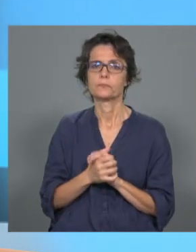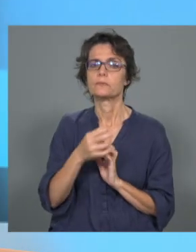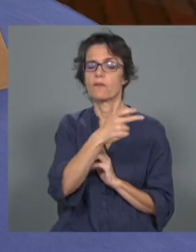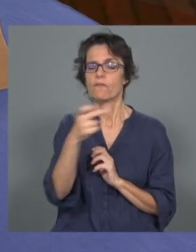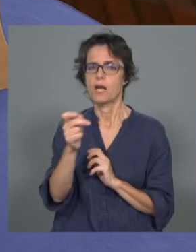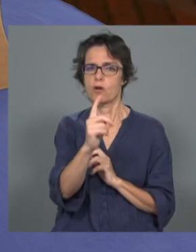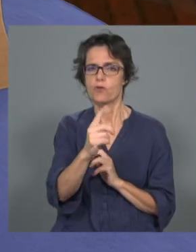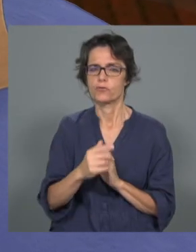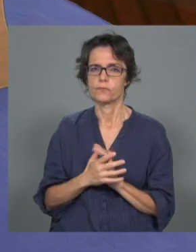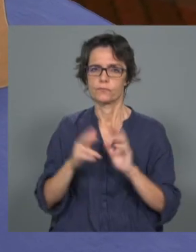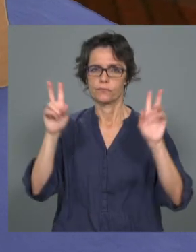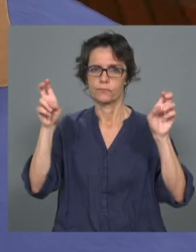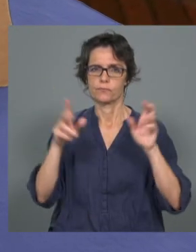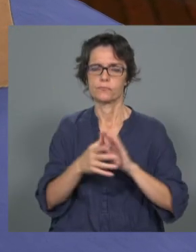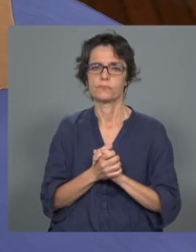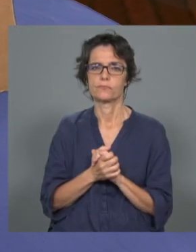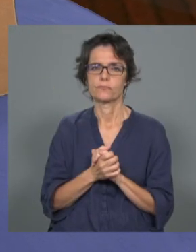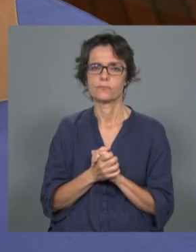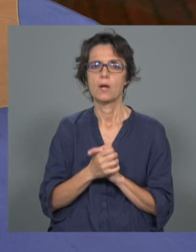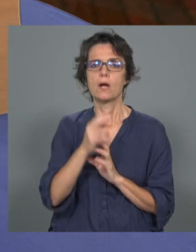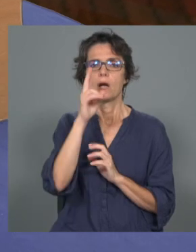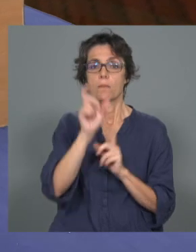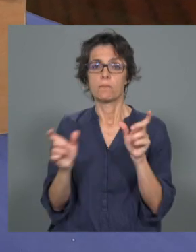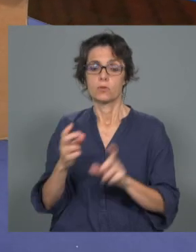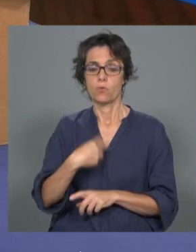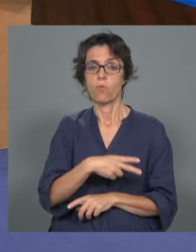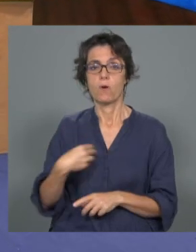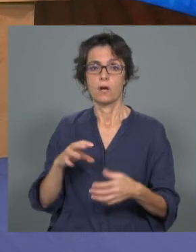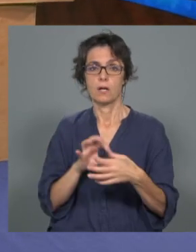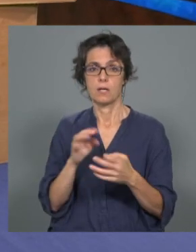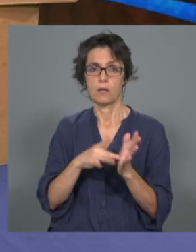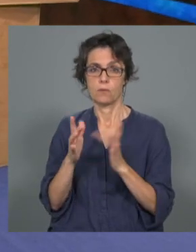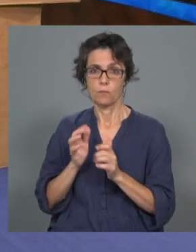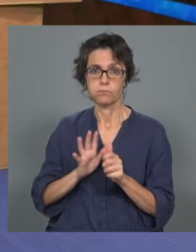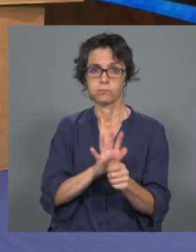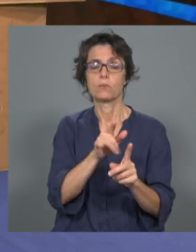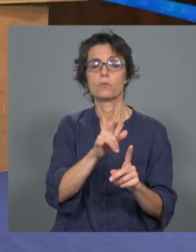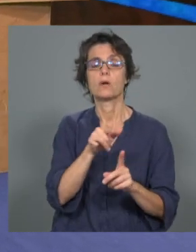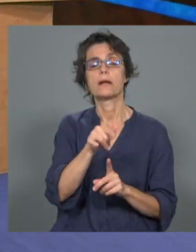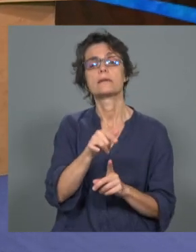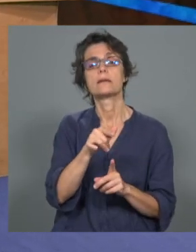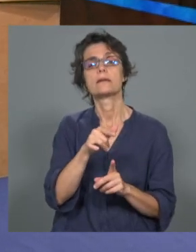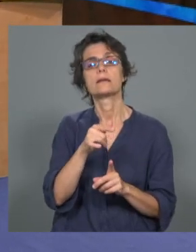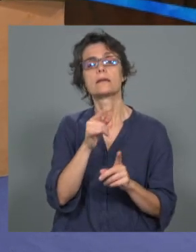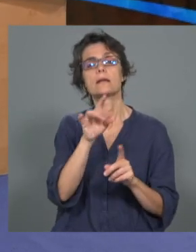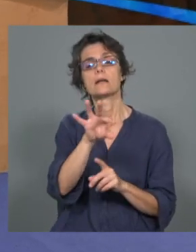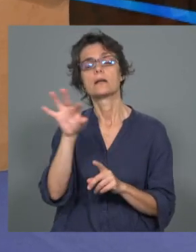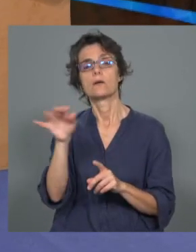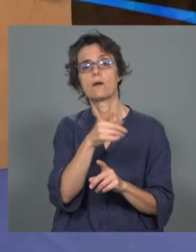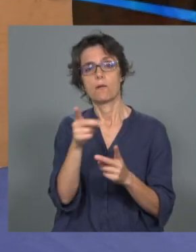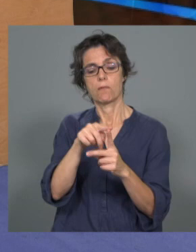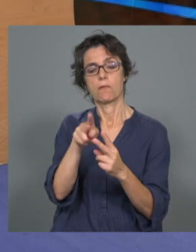que os cristãos têm de optar, têm de fazer uma escolha entre uma religião